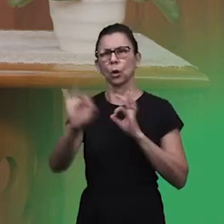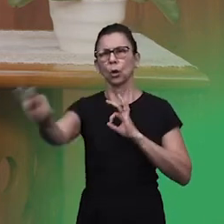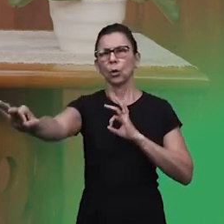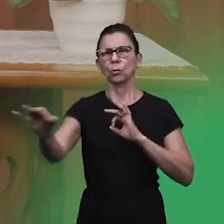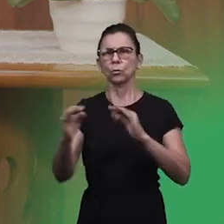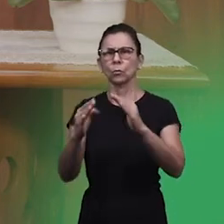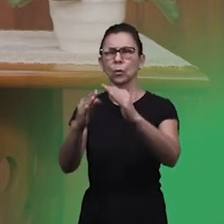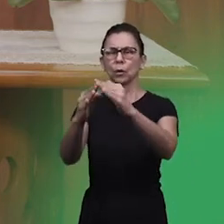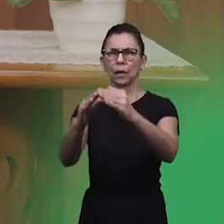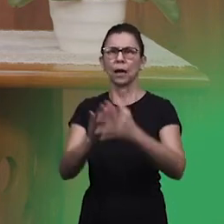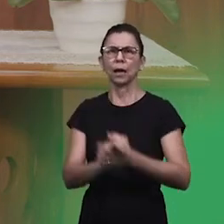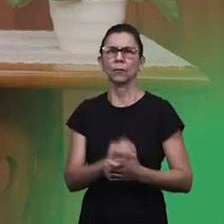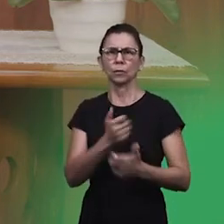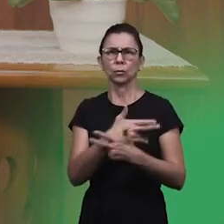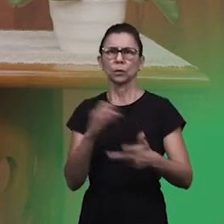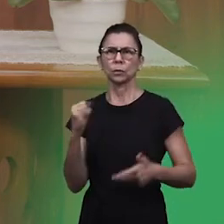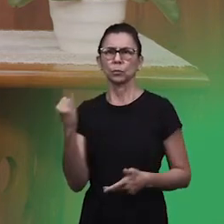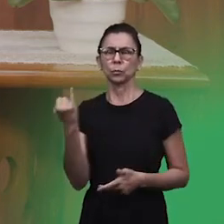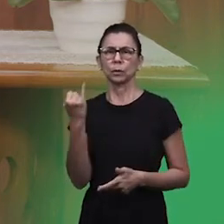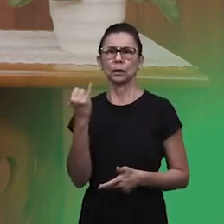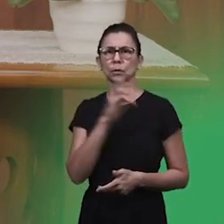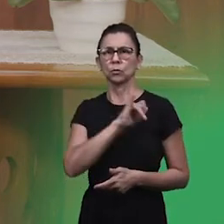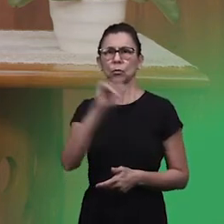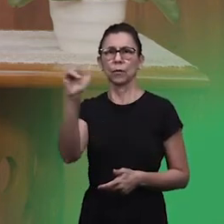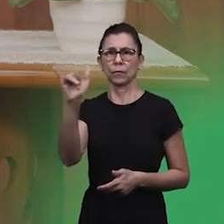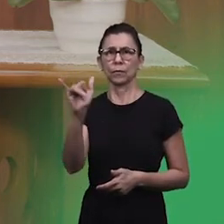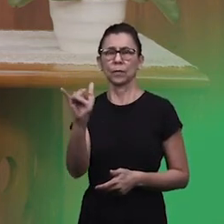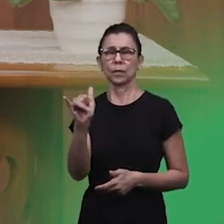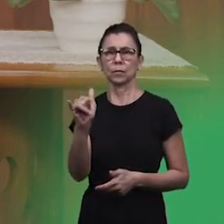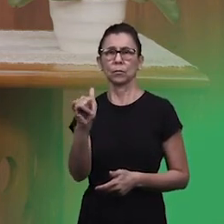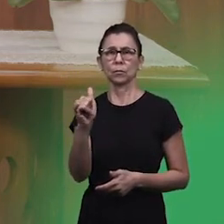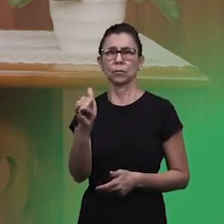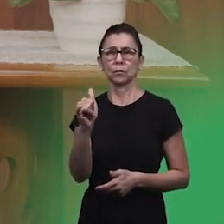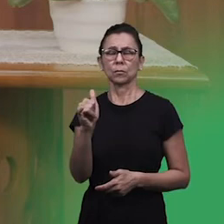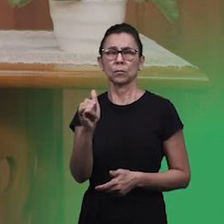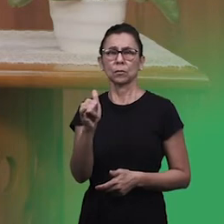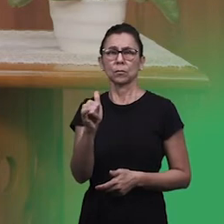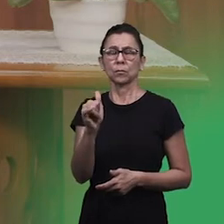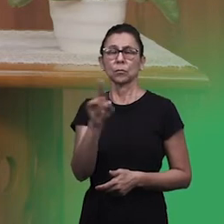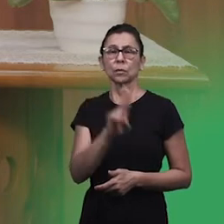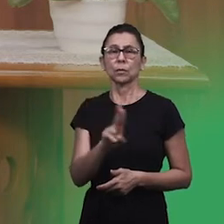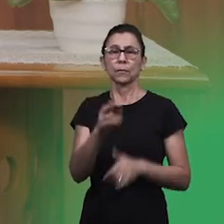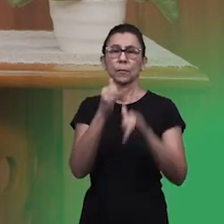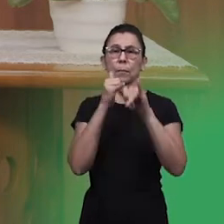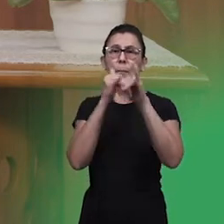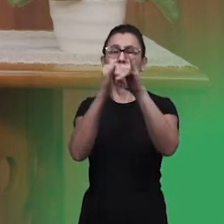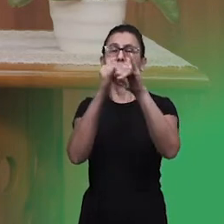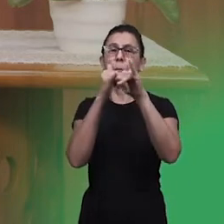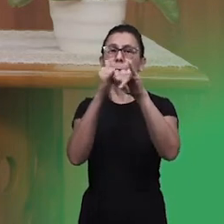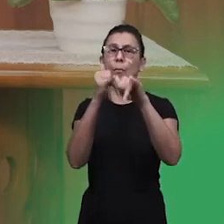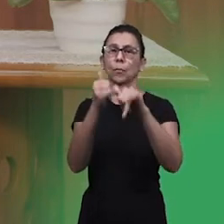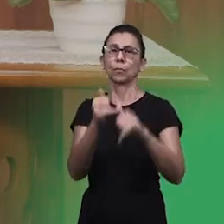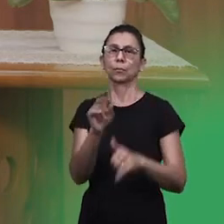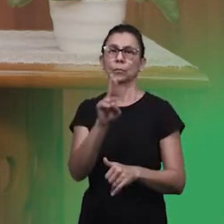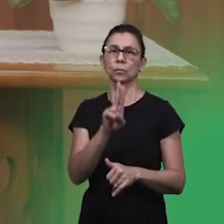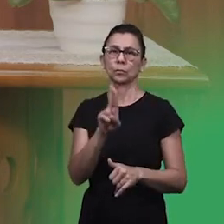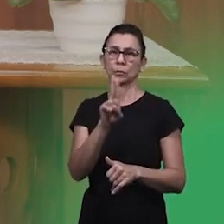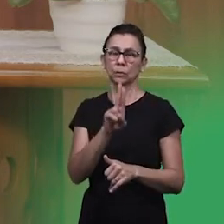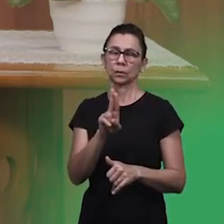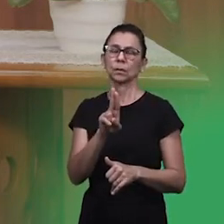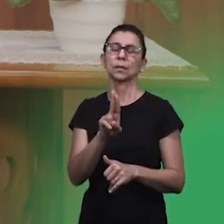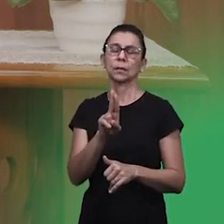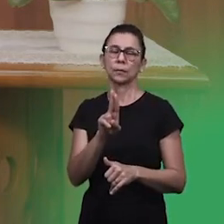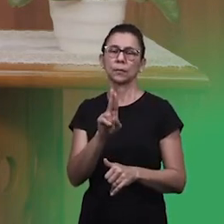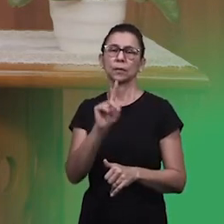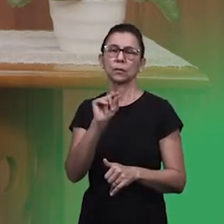algum aviso, de algum alerta. Usava-se as trombetas para isso. A voz de trombeta é a voz do Espírito Santo de Deus.